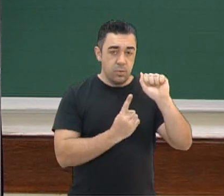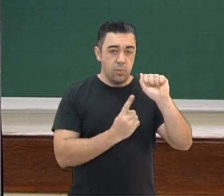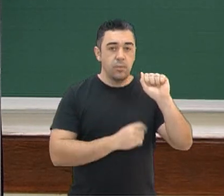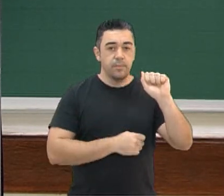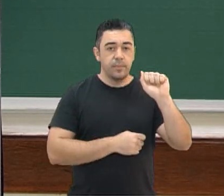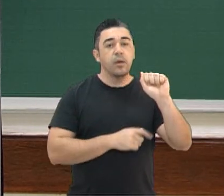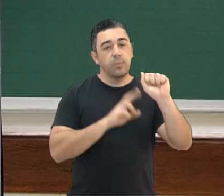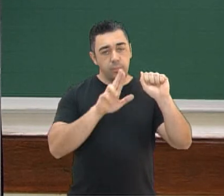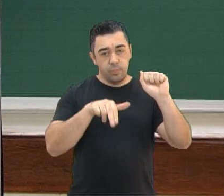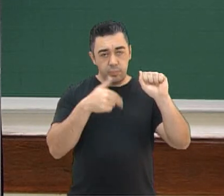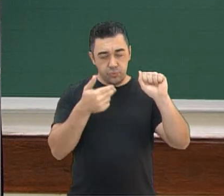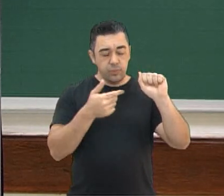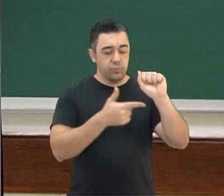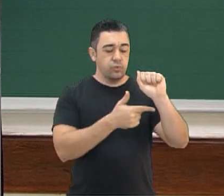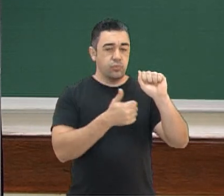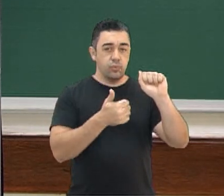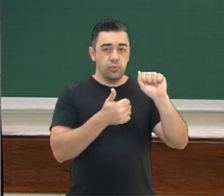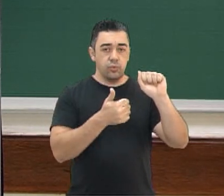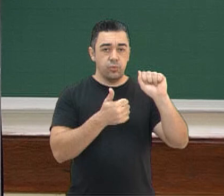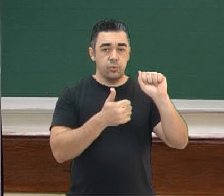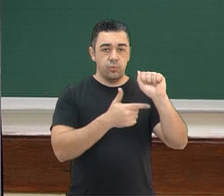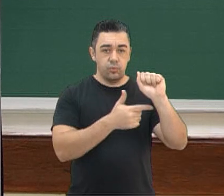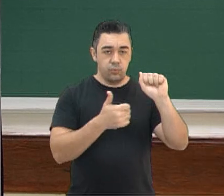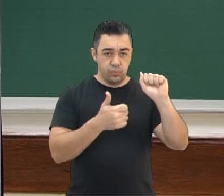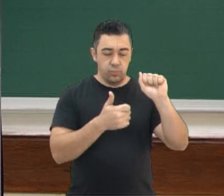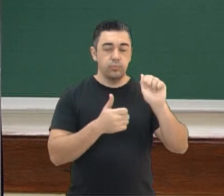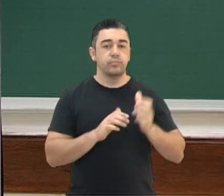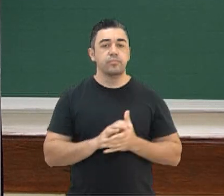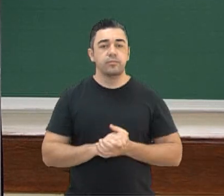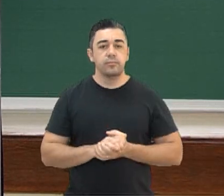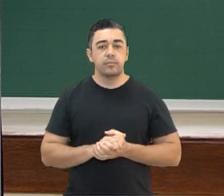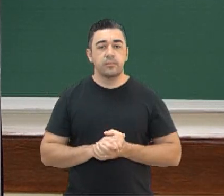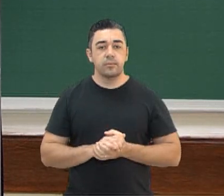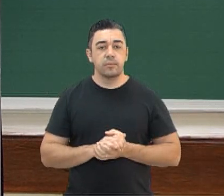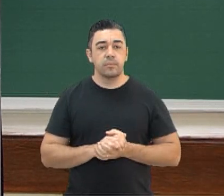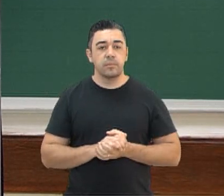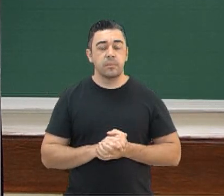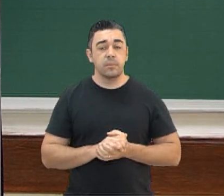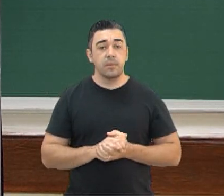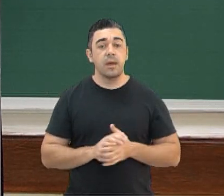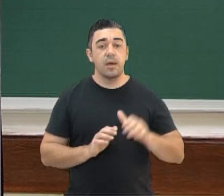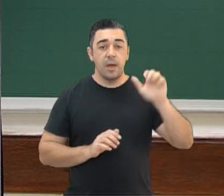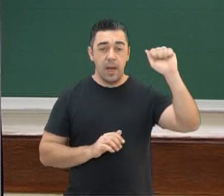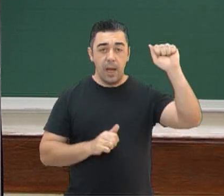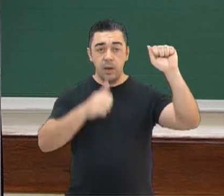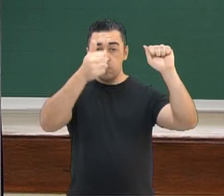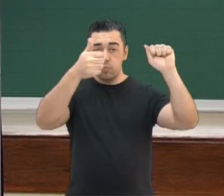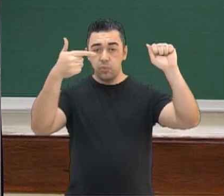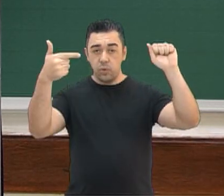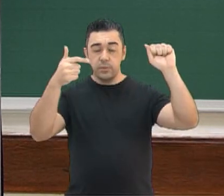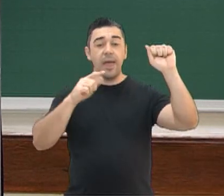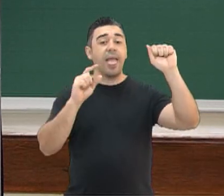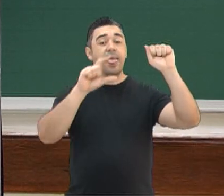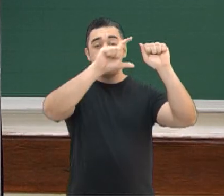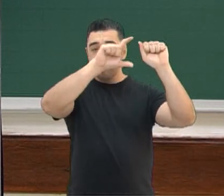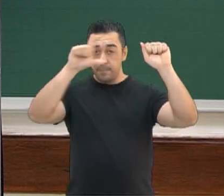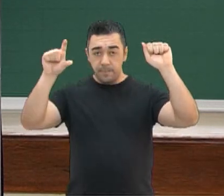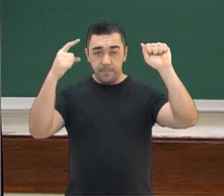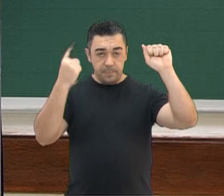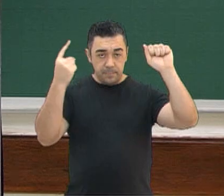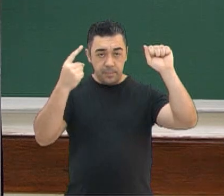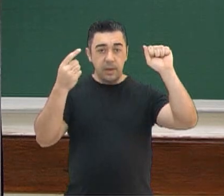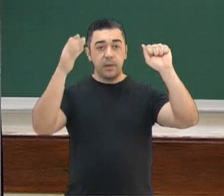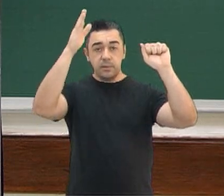linha, primeira coluna, correto? O elemento A12, ele está na primeira linha, segunda